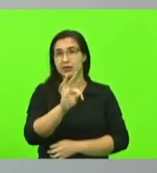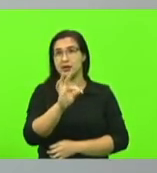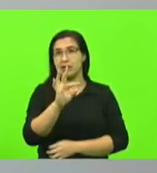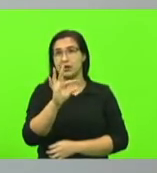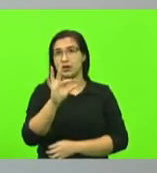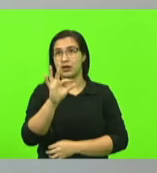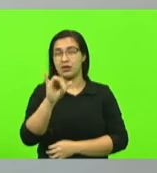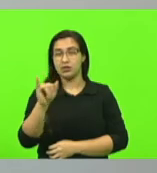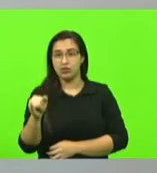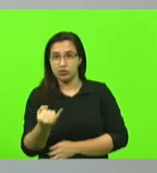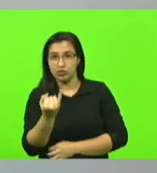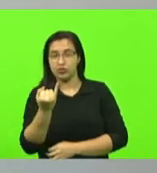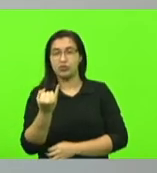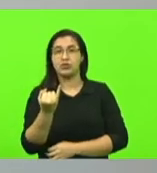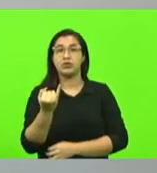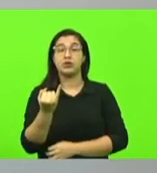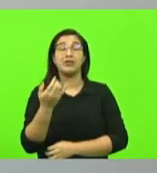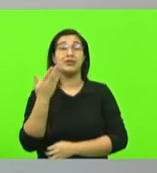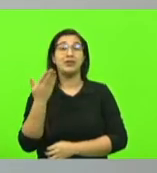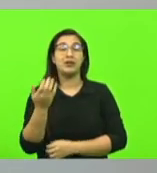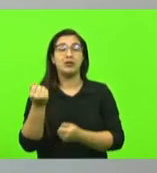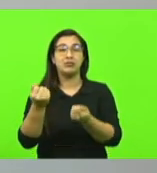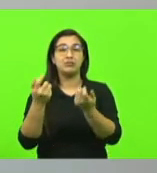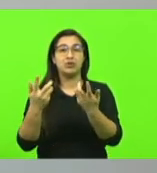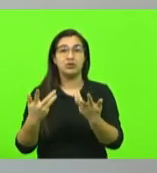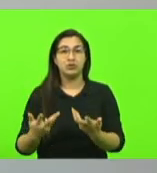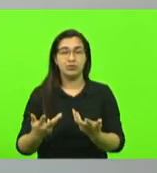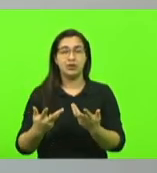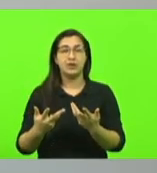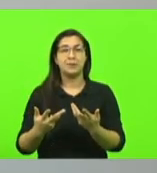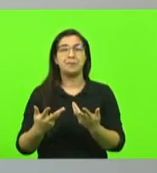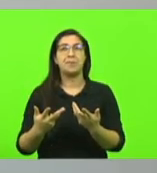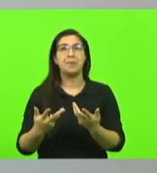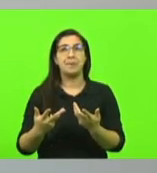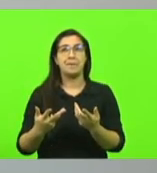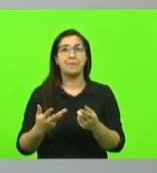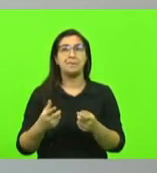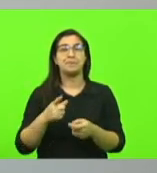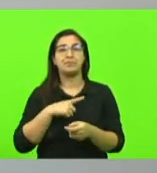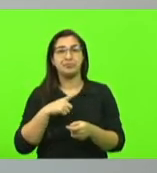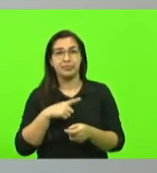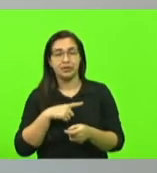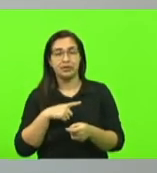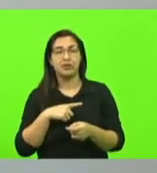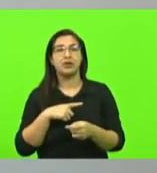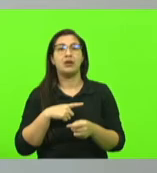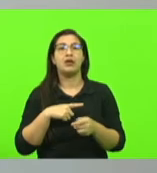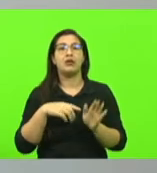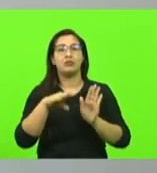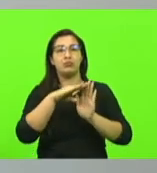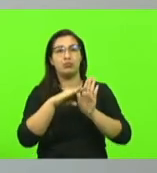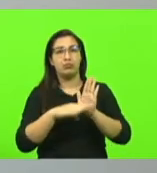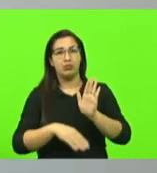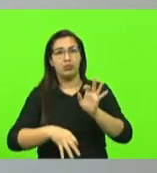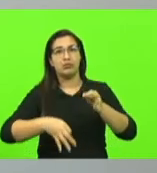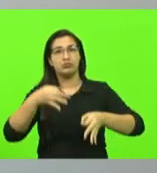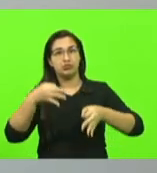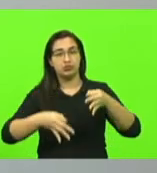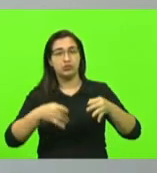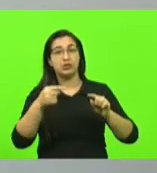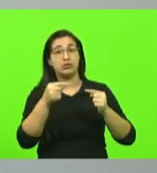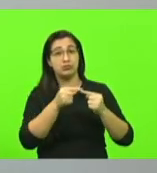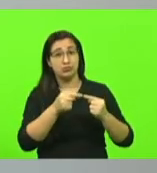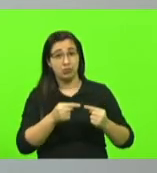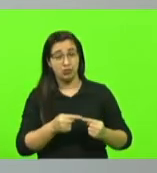STJ, eles nos garantem isso através de medidas judiciais. E, a